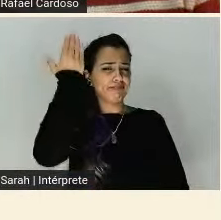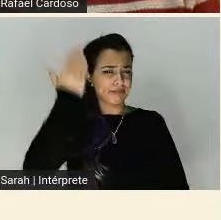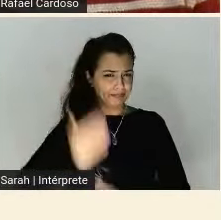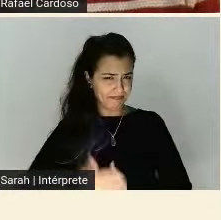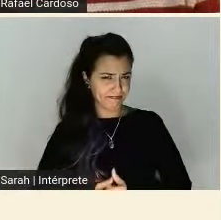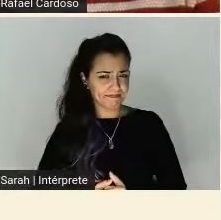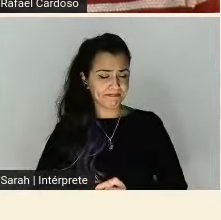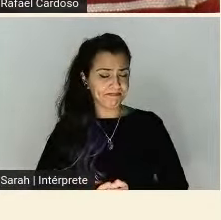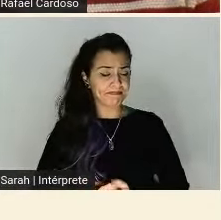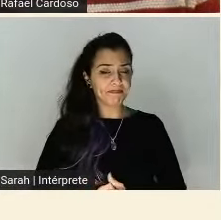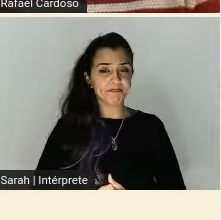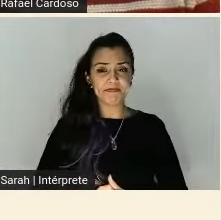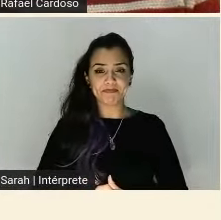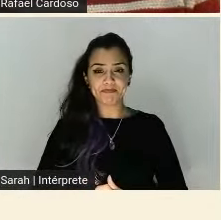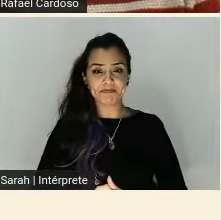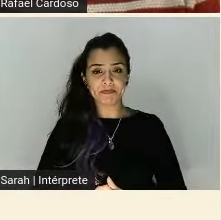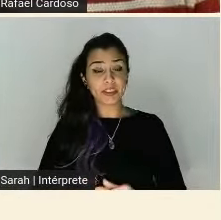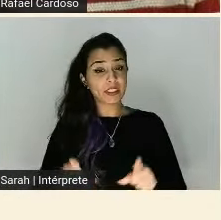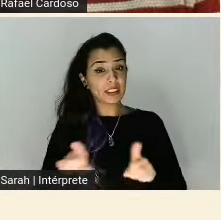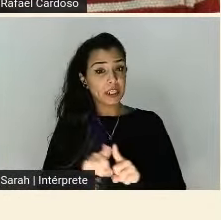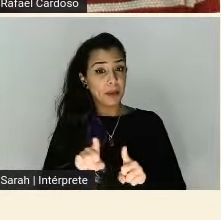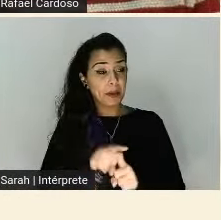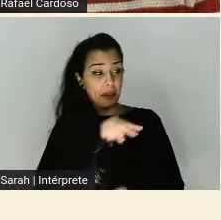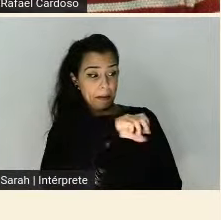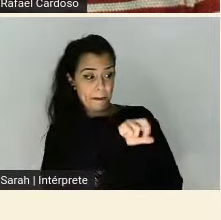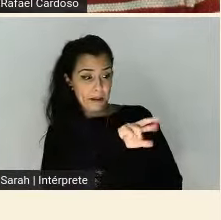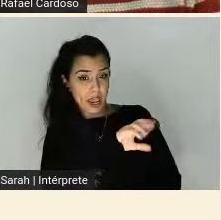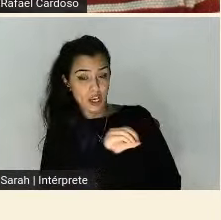Andrade. Além de Mário e Oswaldo,